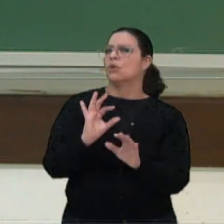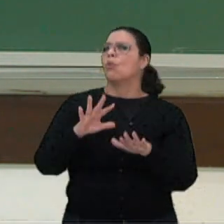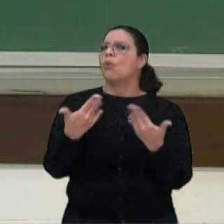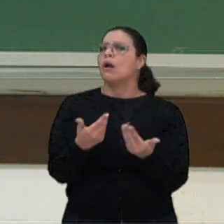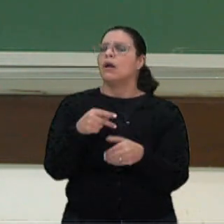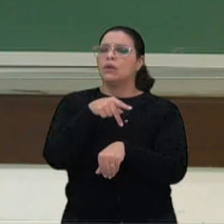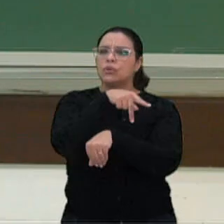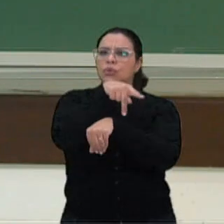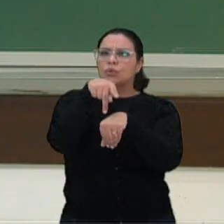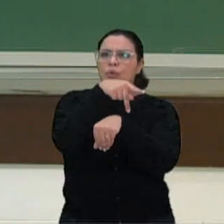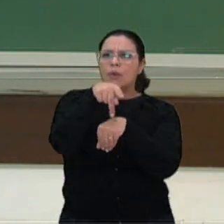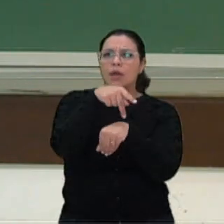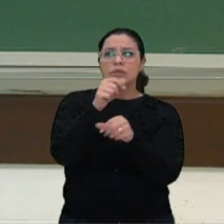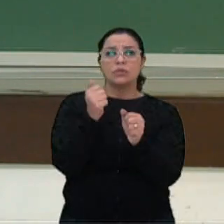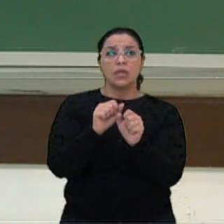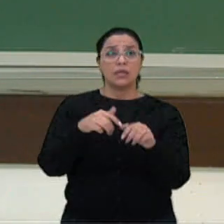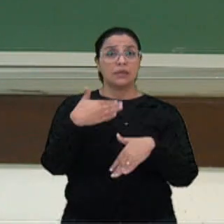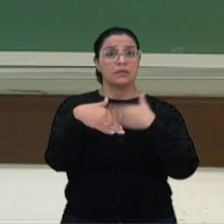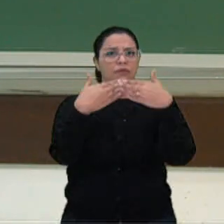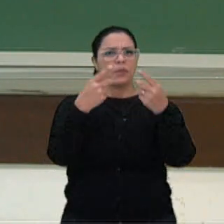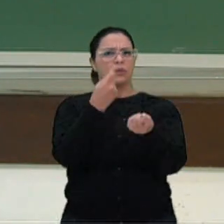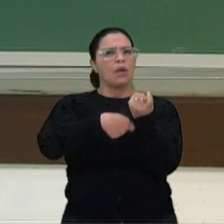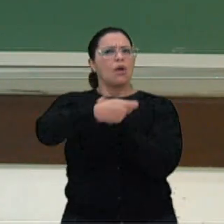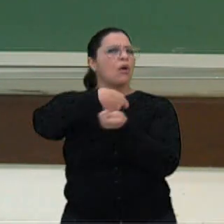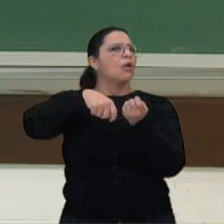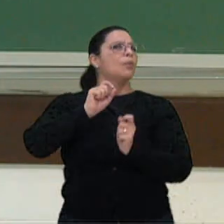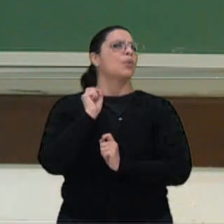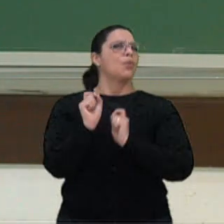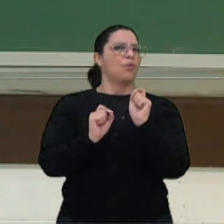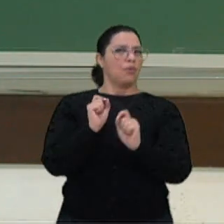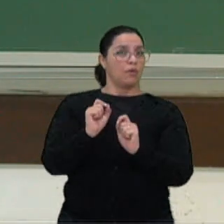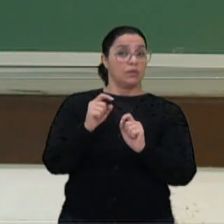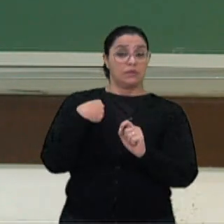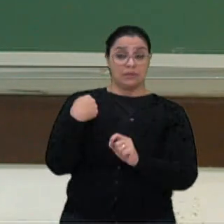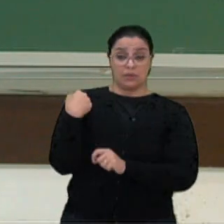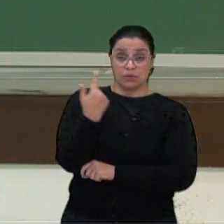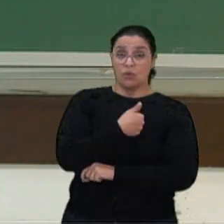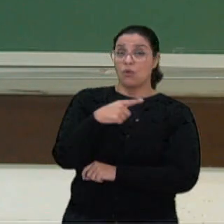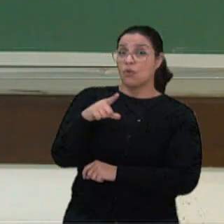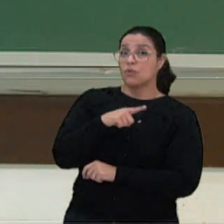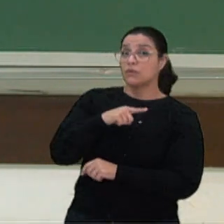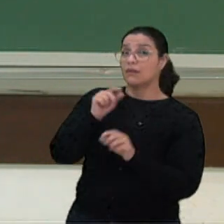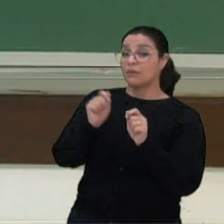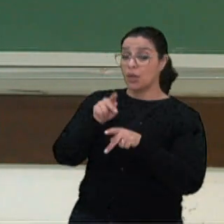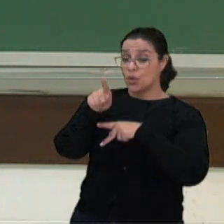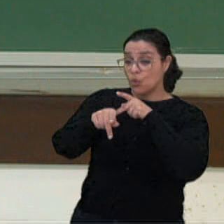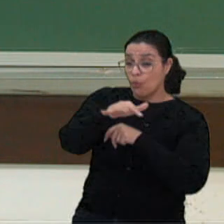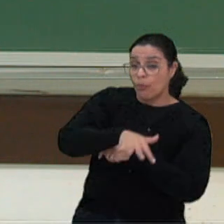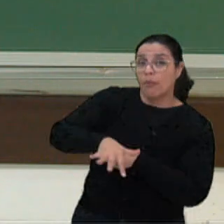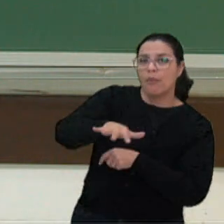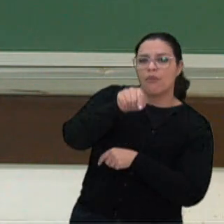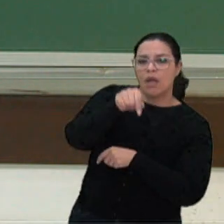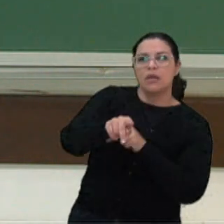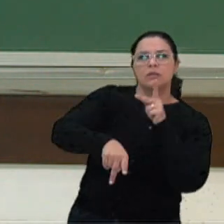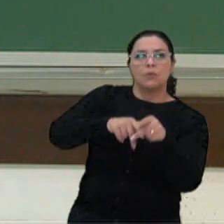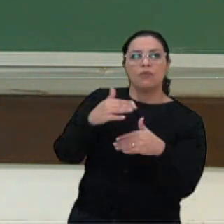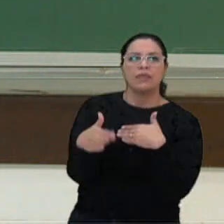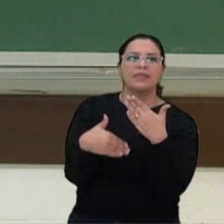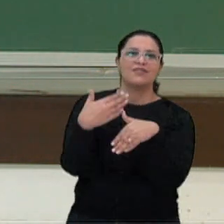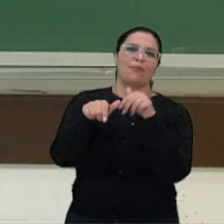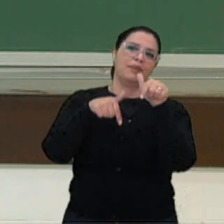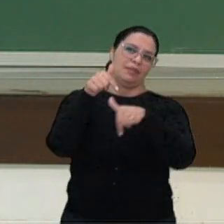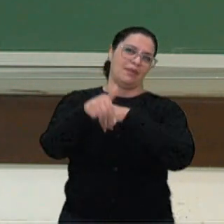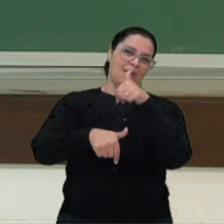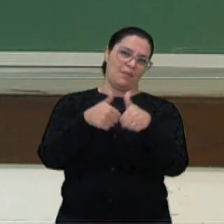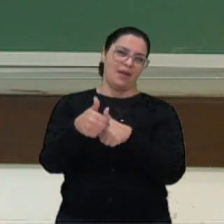um crescimento econômico, se desenvolve economicamente? Quando eu tenho uma população que vai desenvolver o